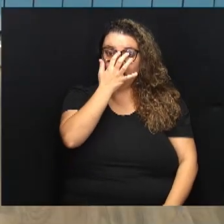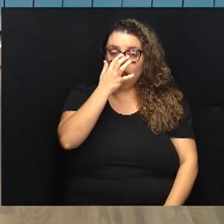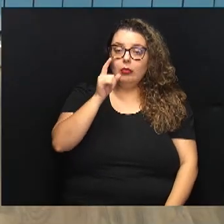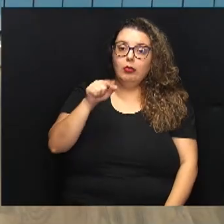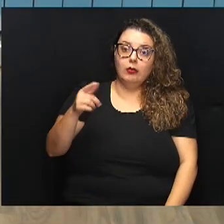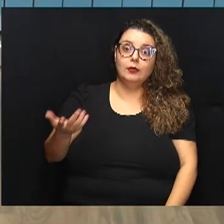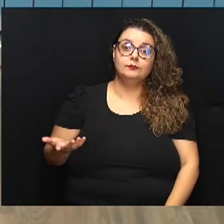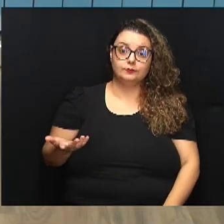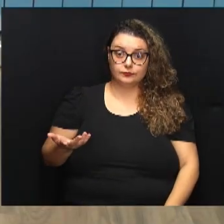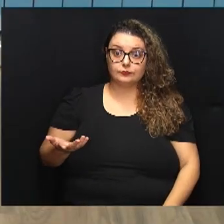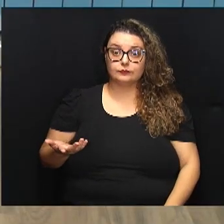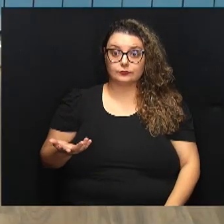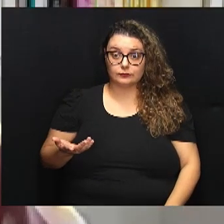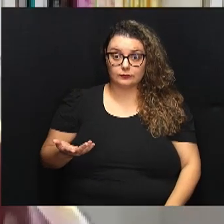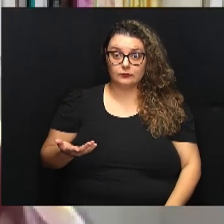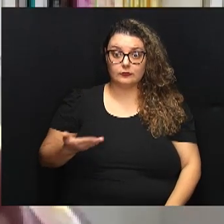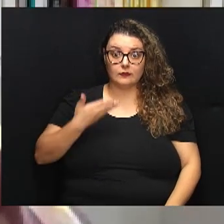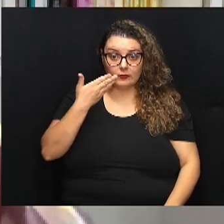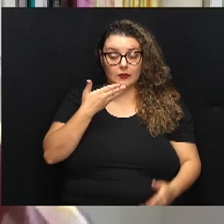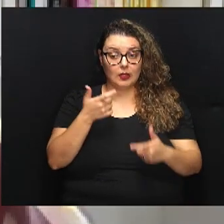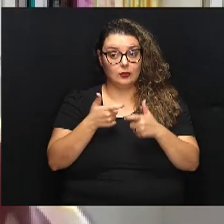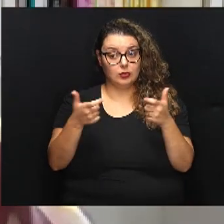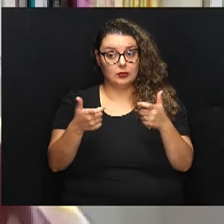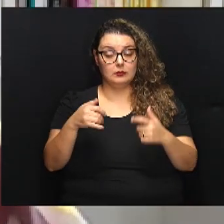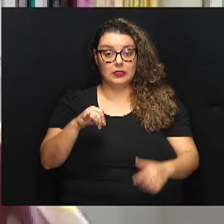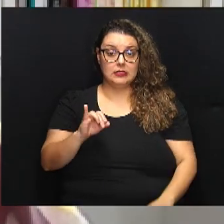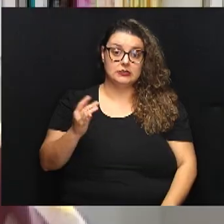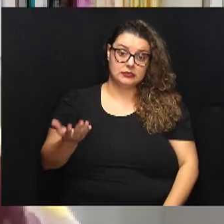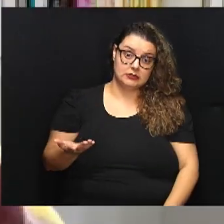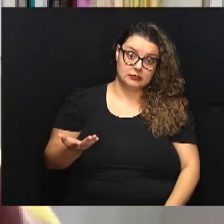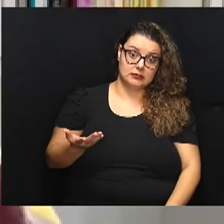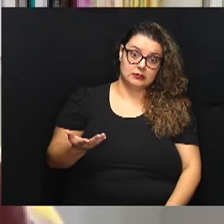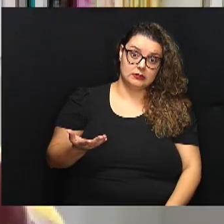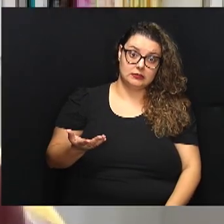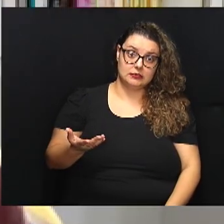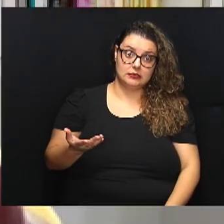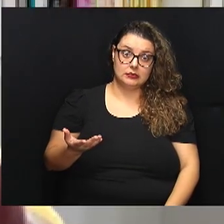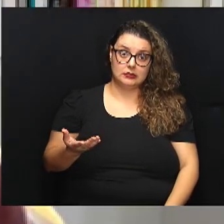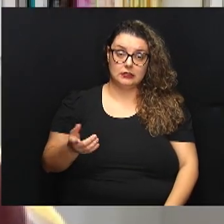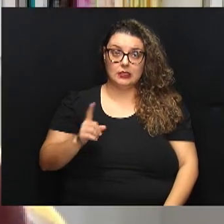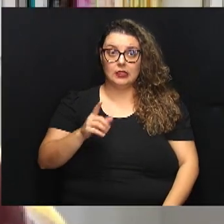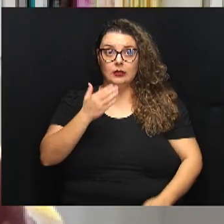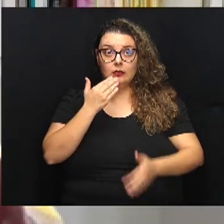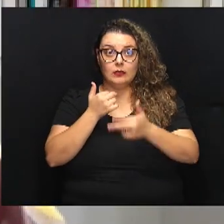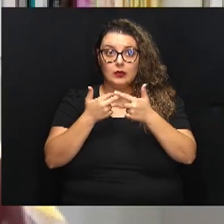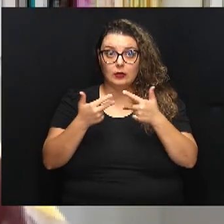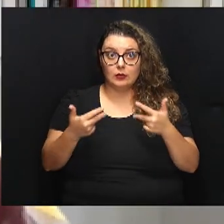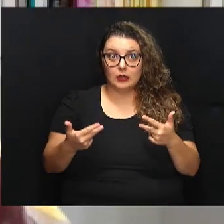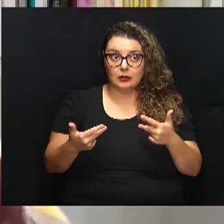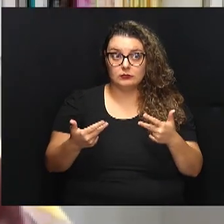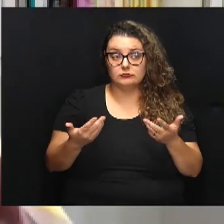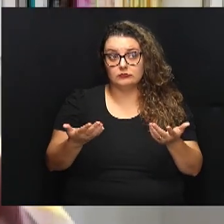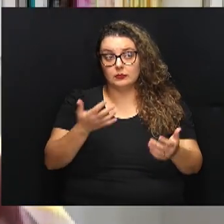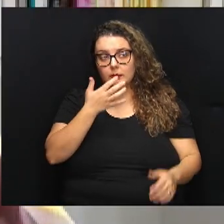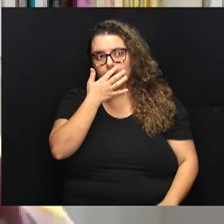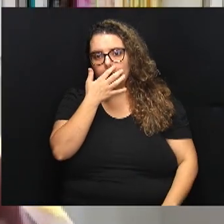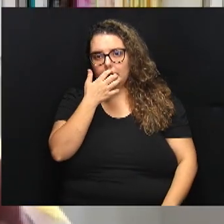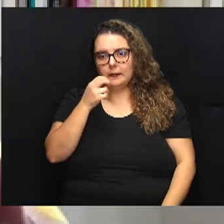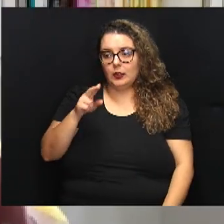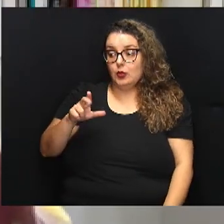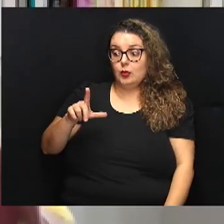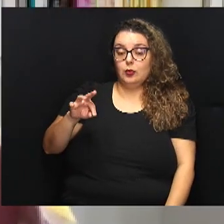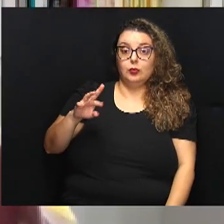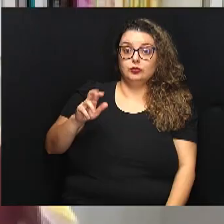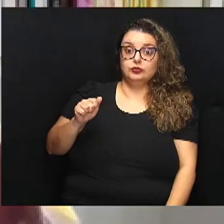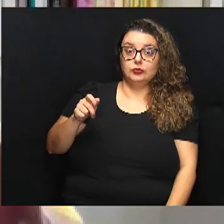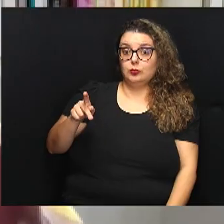Então, é bastante açúcar, mas se você olha, não é um alimento, vamos dizer, ultraprocessado,